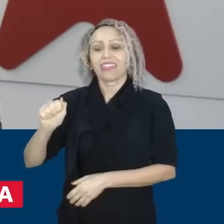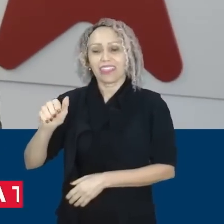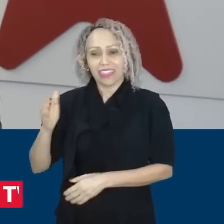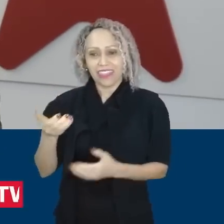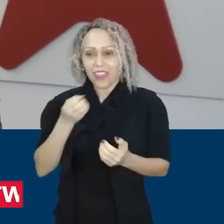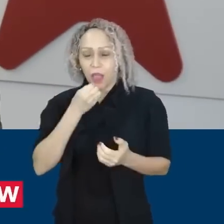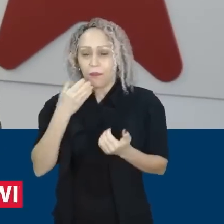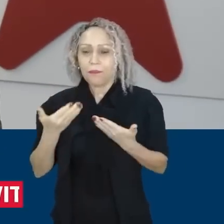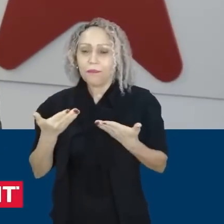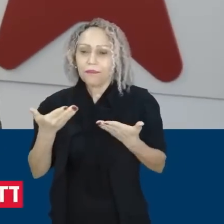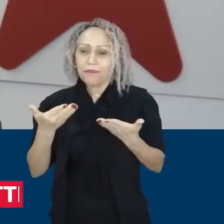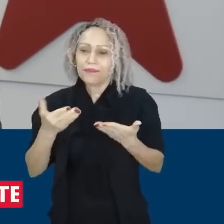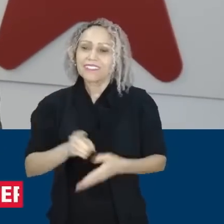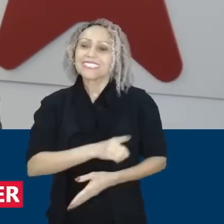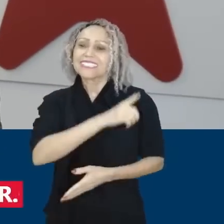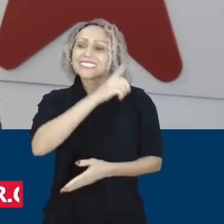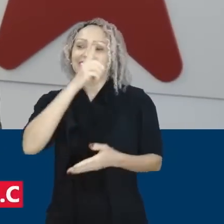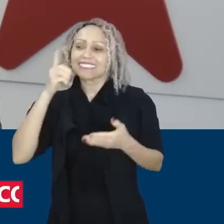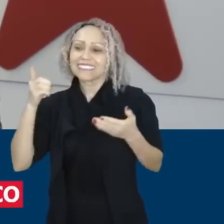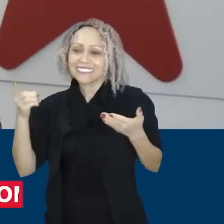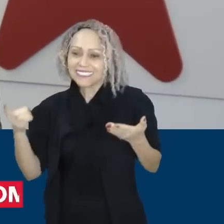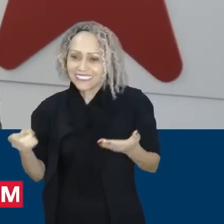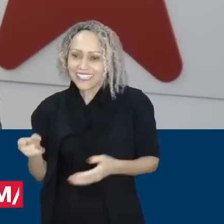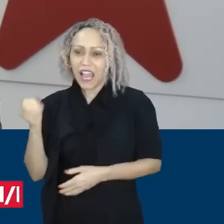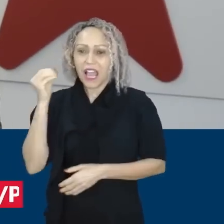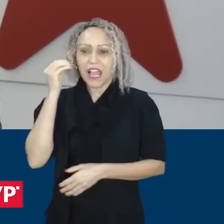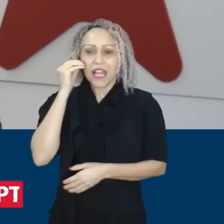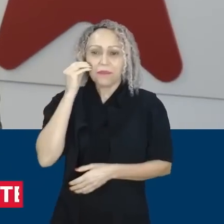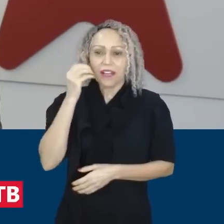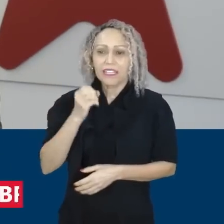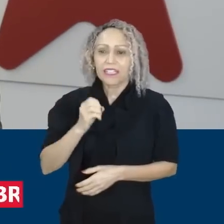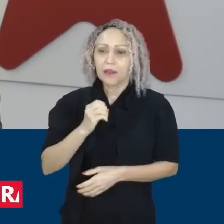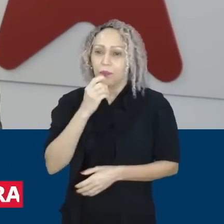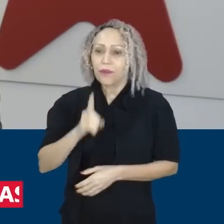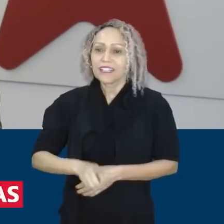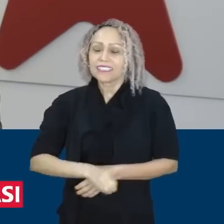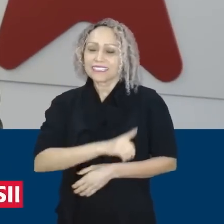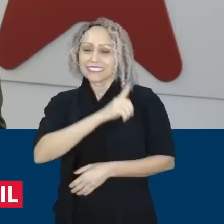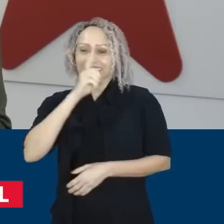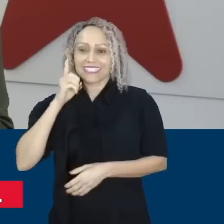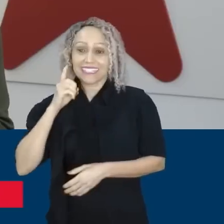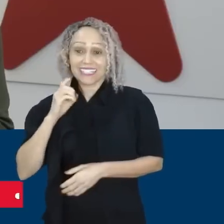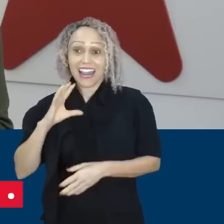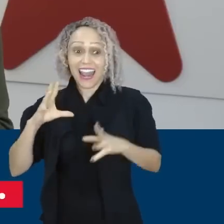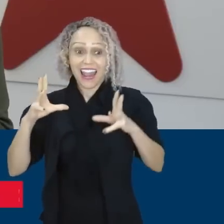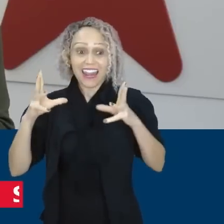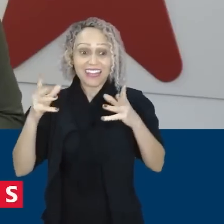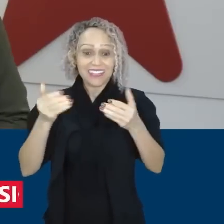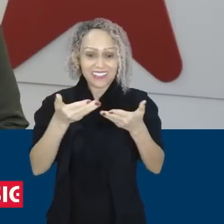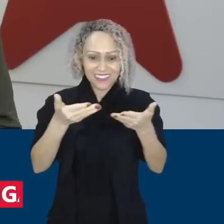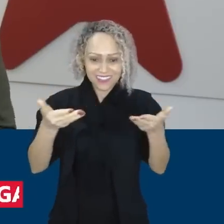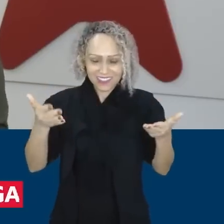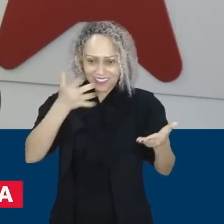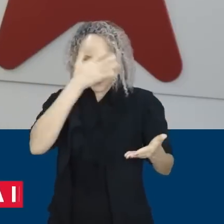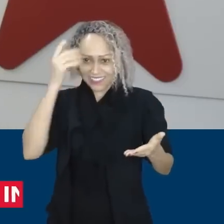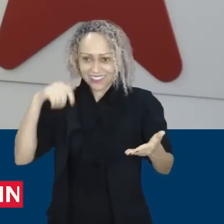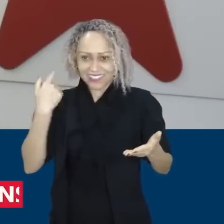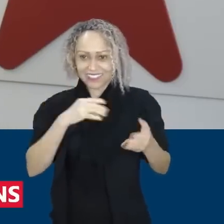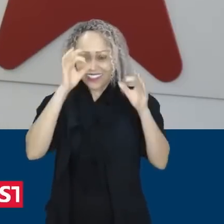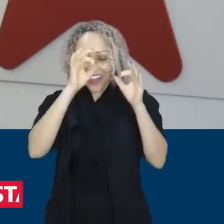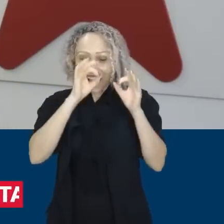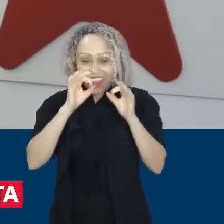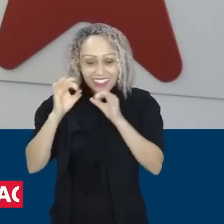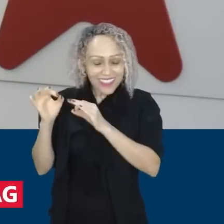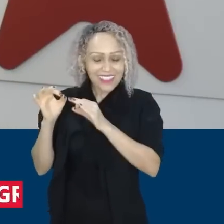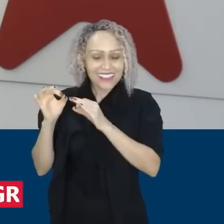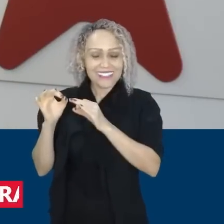Bom dia, Amanda. Bom dia a todos os nossos ouvintes, as pessoas que assistem aqui a